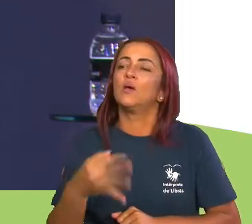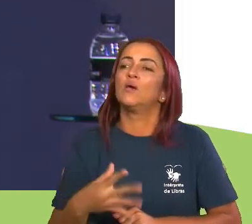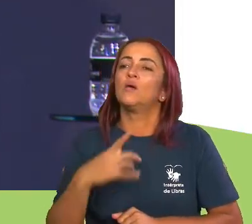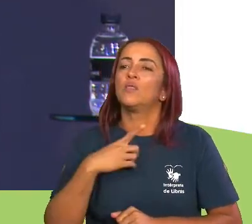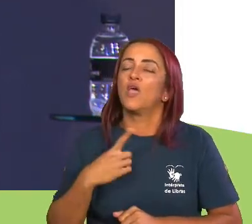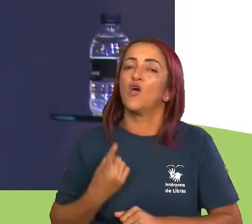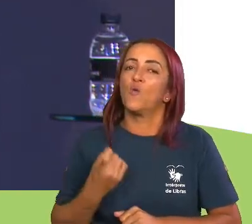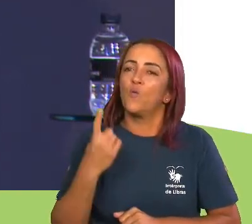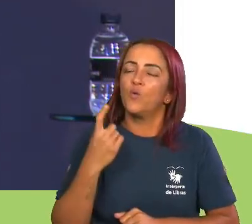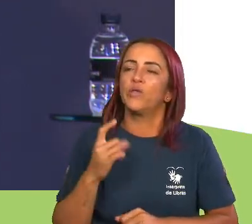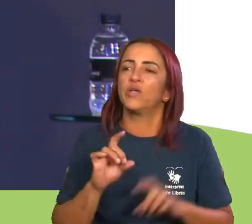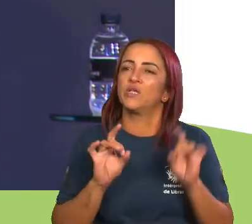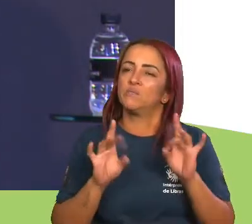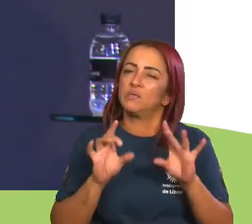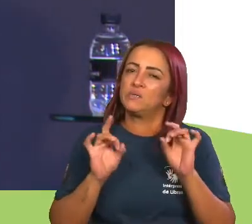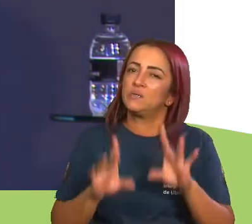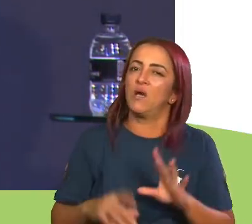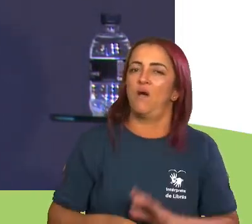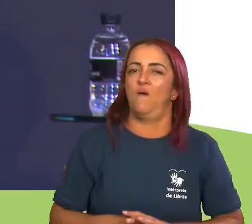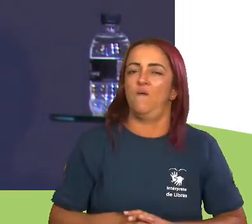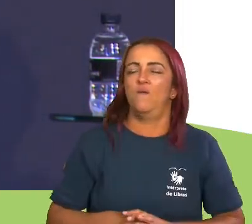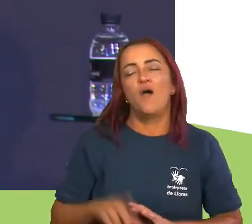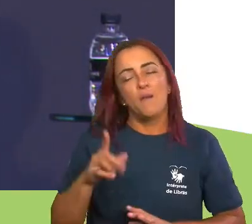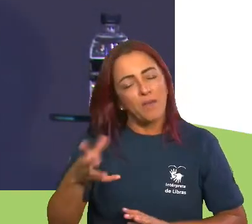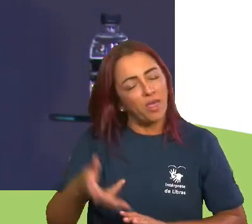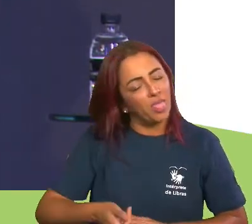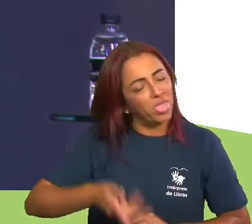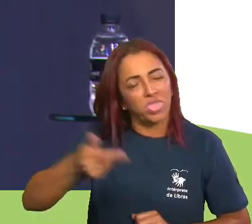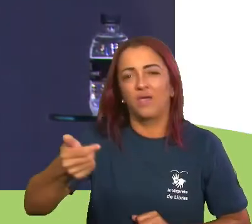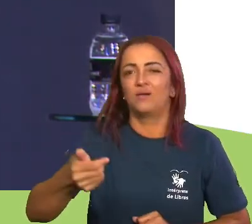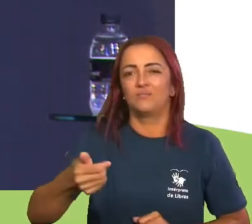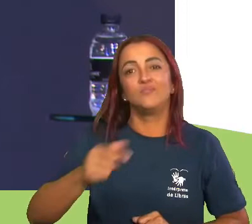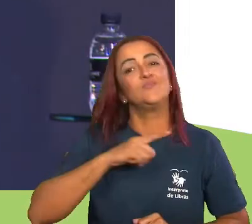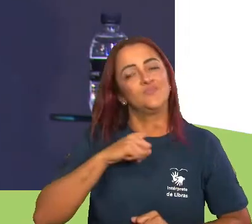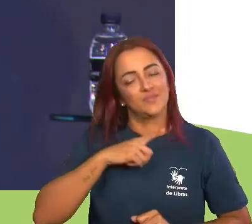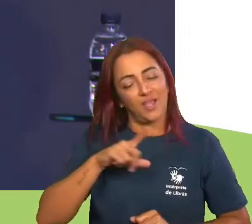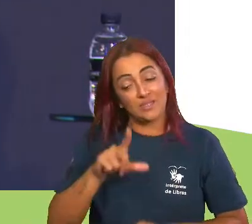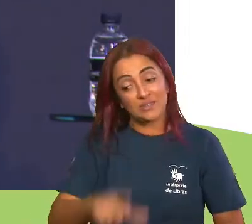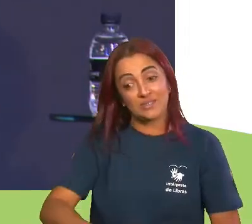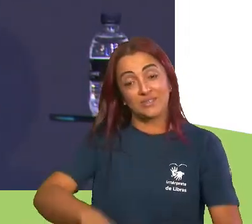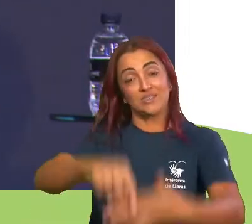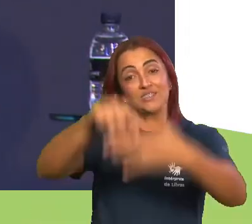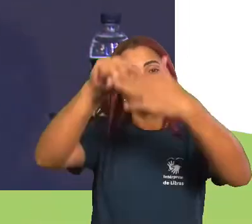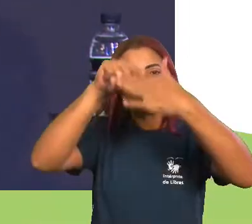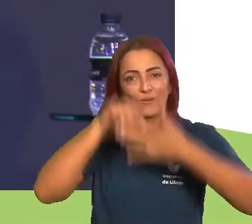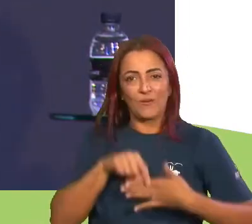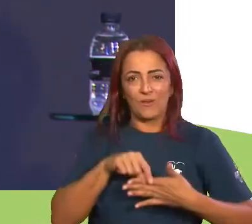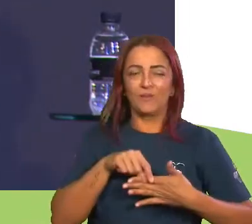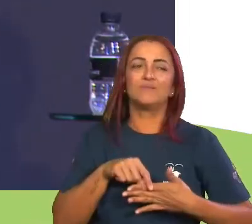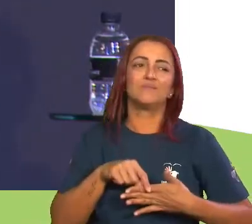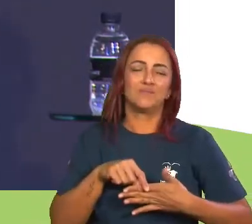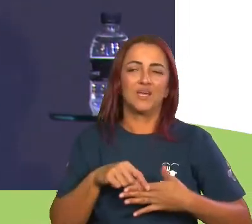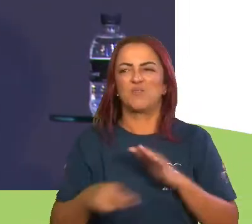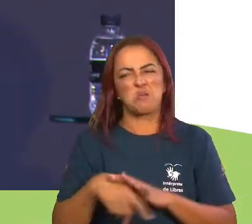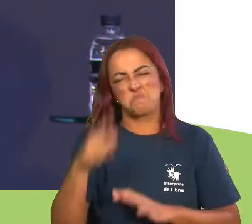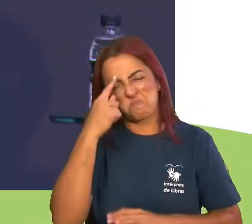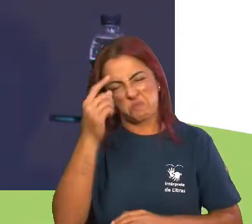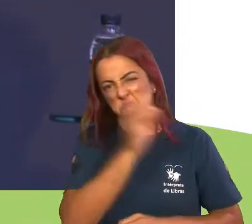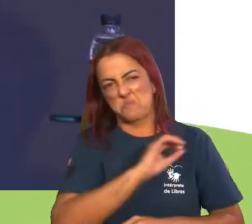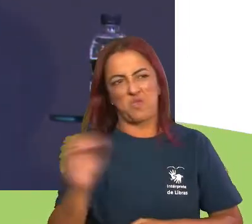é único, é especial, é extraordinário, é escolhido. Aí eu também não